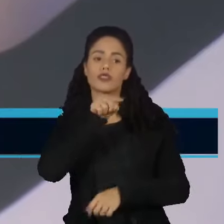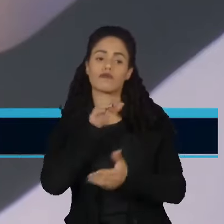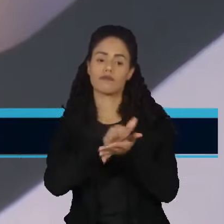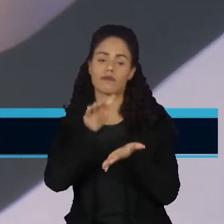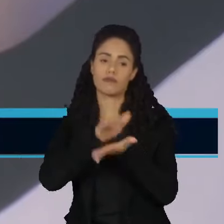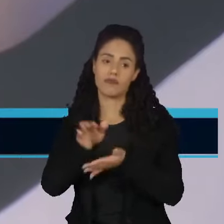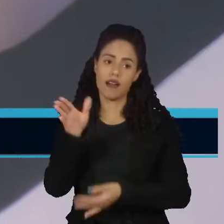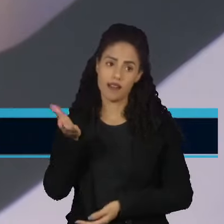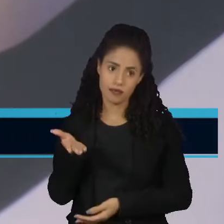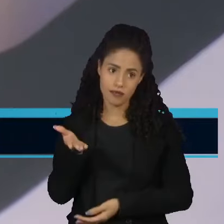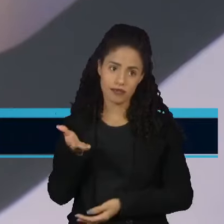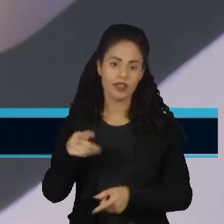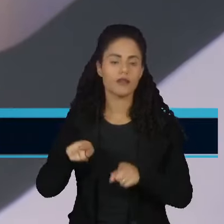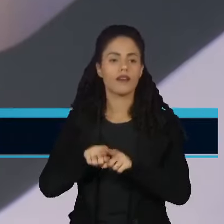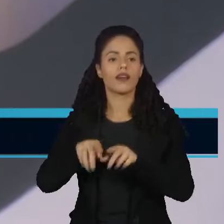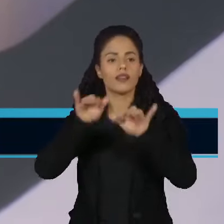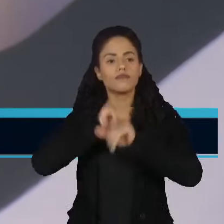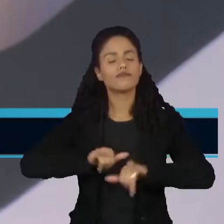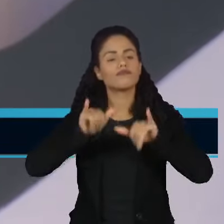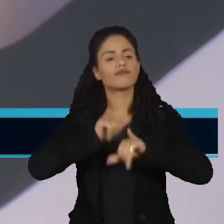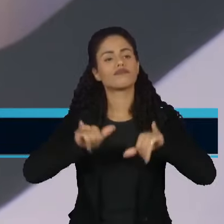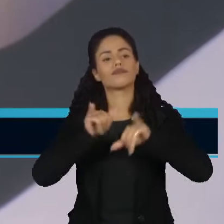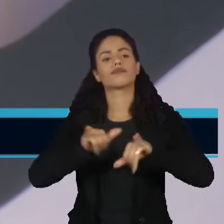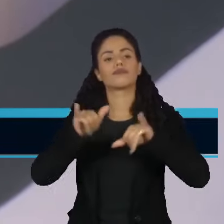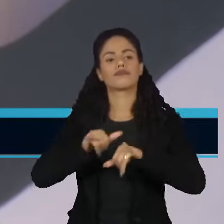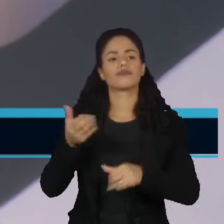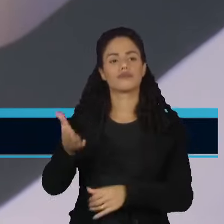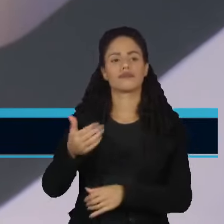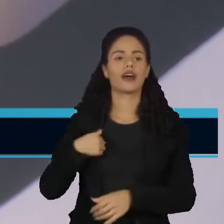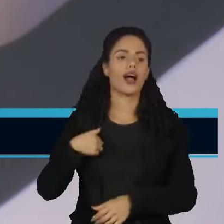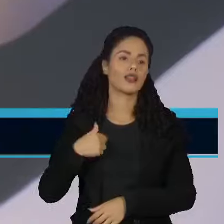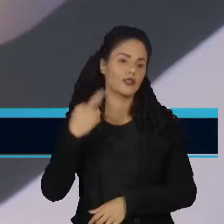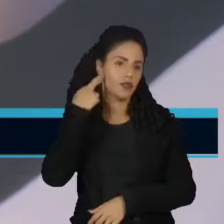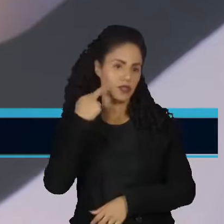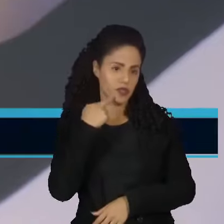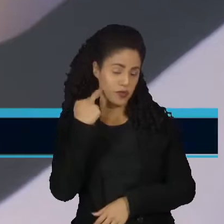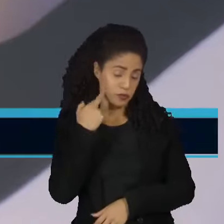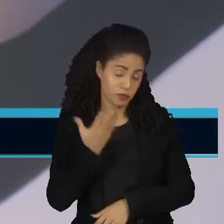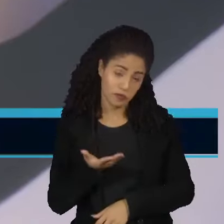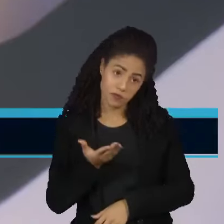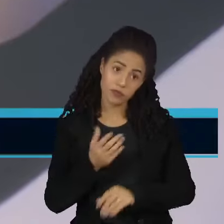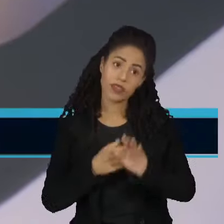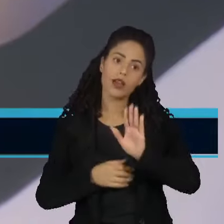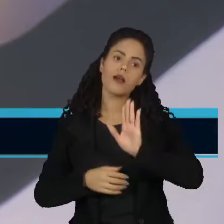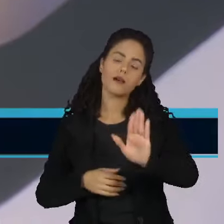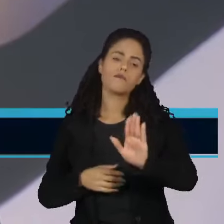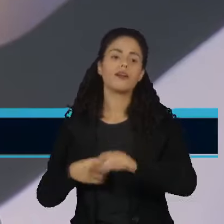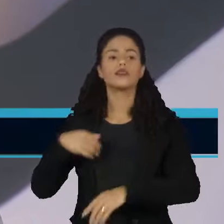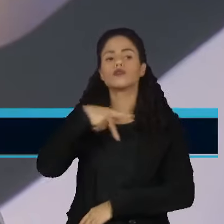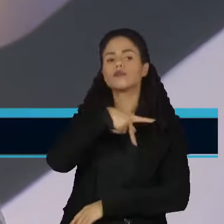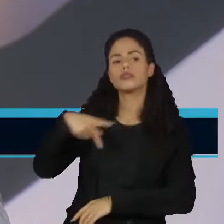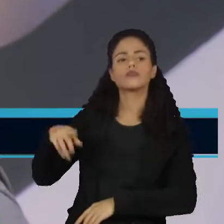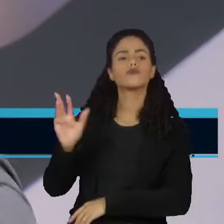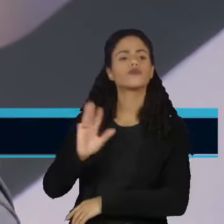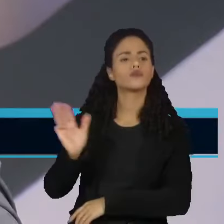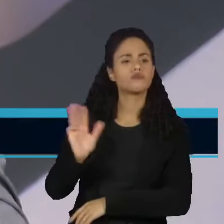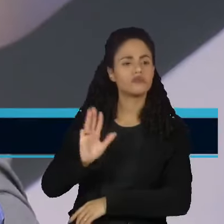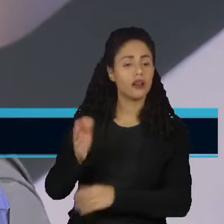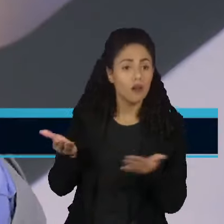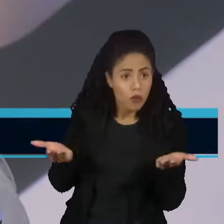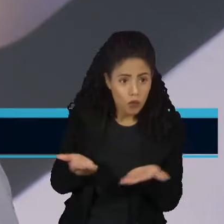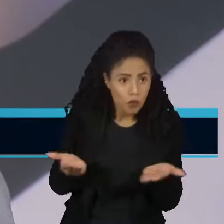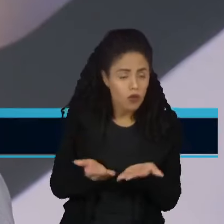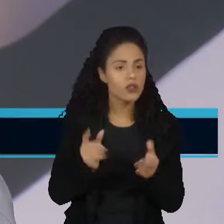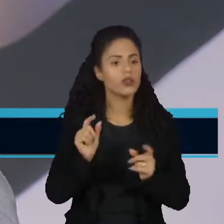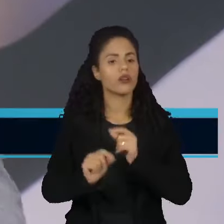da campanha do então presidente do Senado, Pacheco. Agora, o presidente Lula, hoje